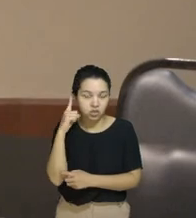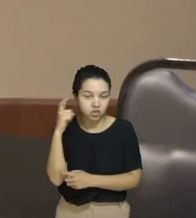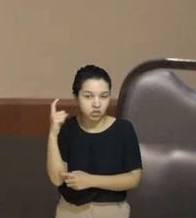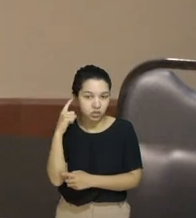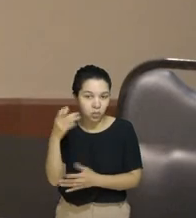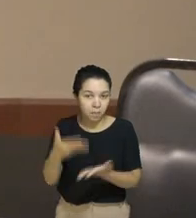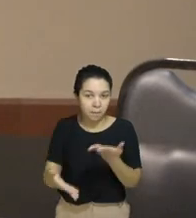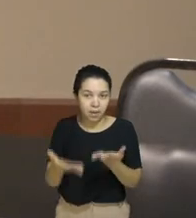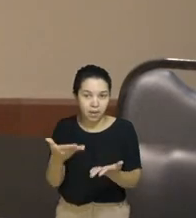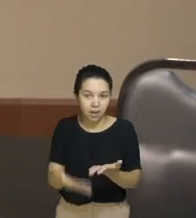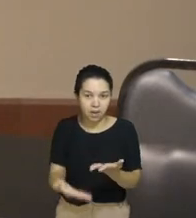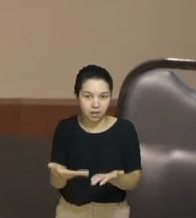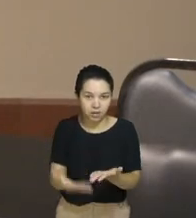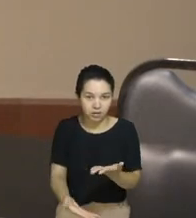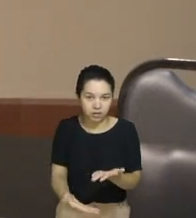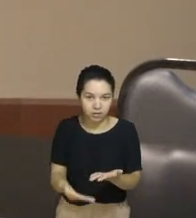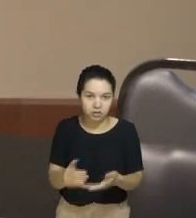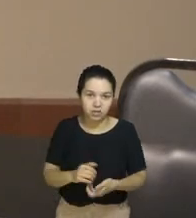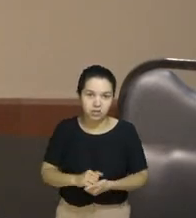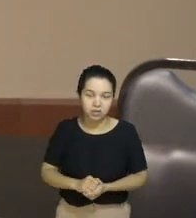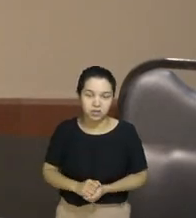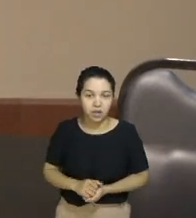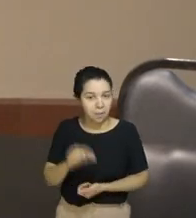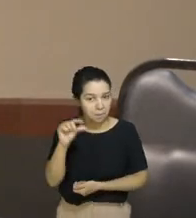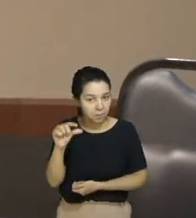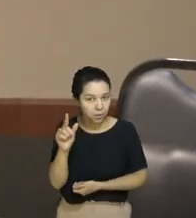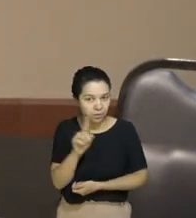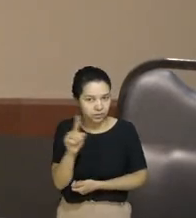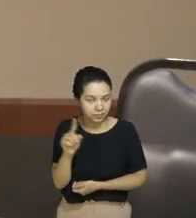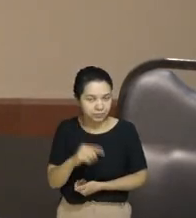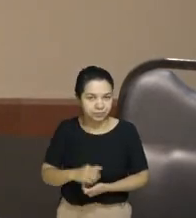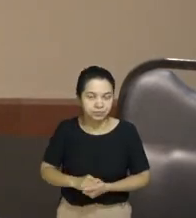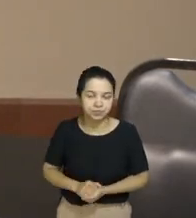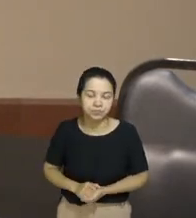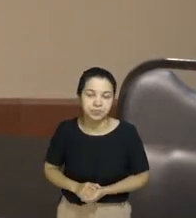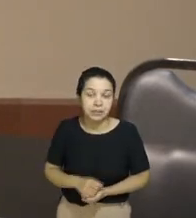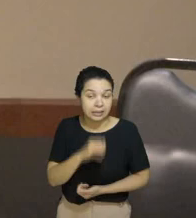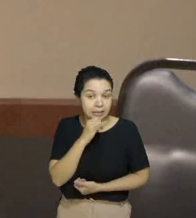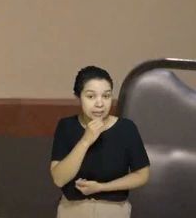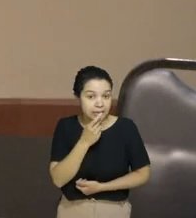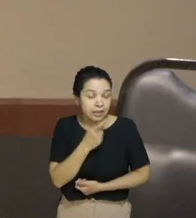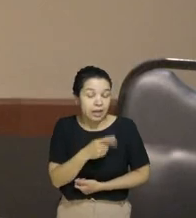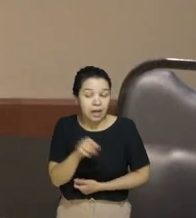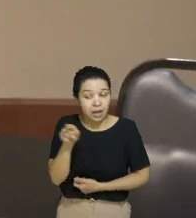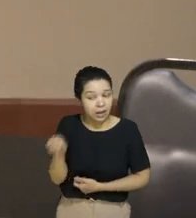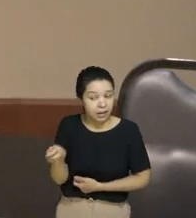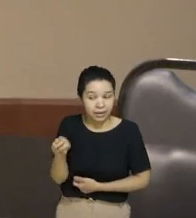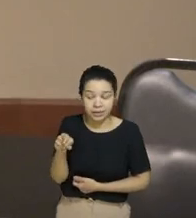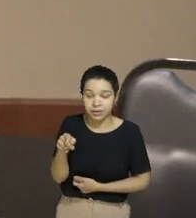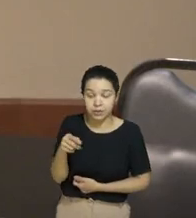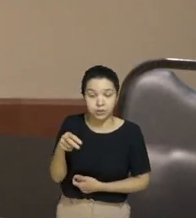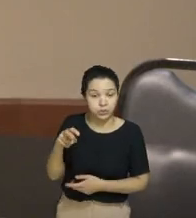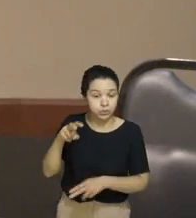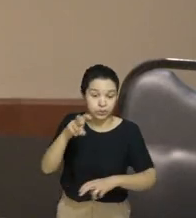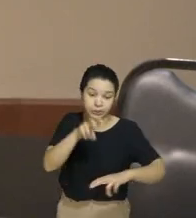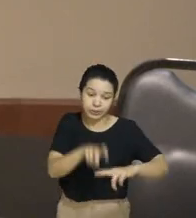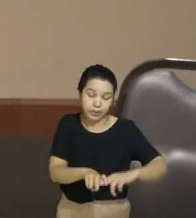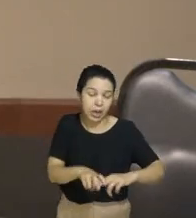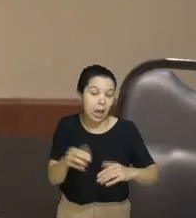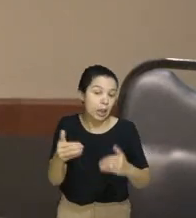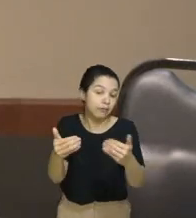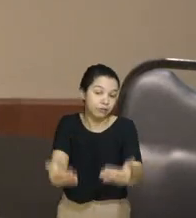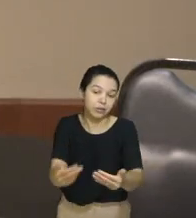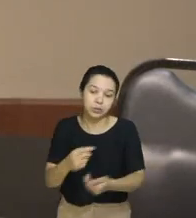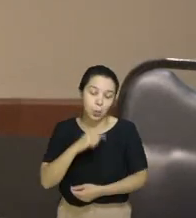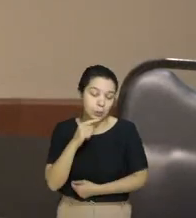E mais, não dá. Ó, Flana, não consigo colocar o João sentado aqui na frente porque ele é alto, porque não